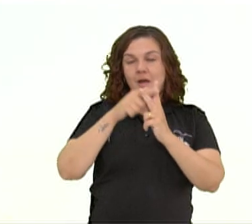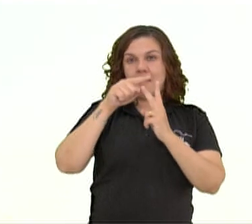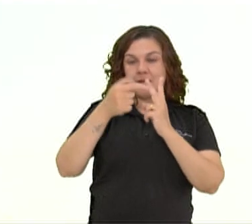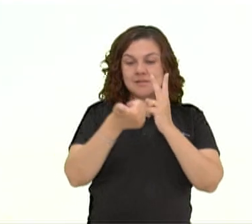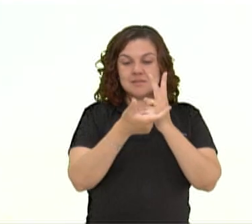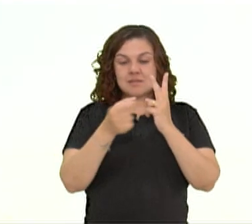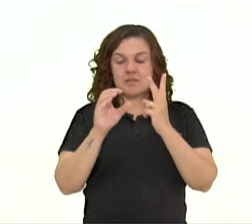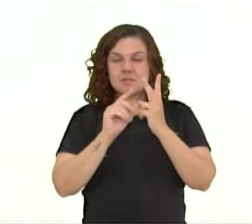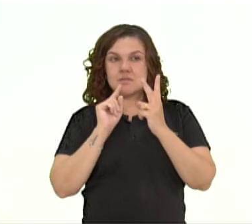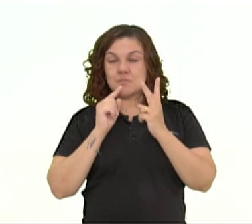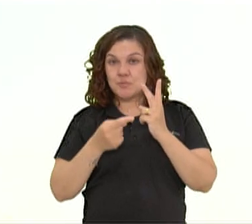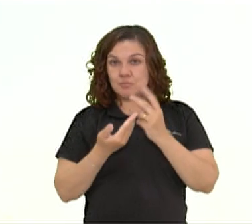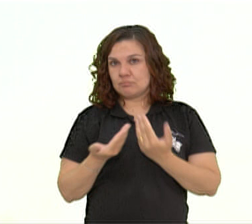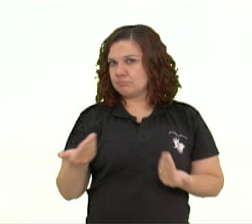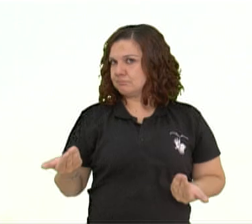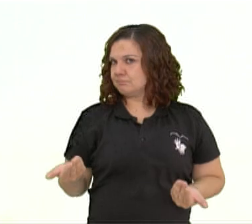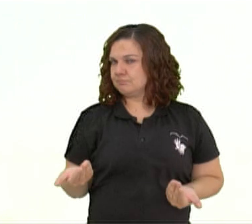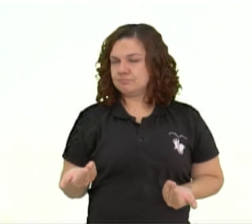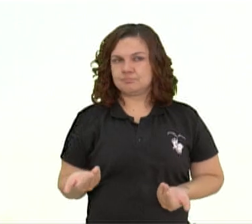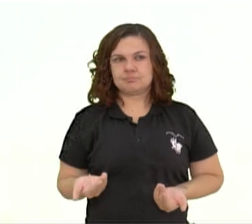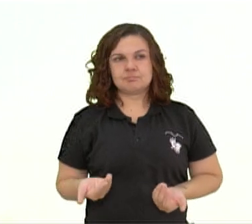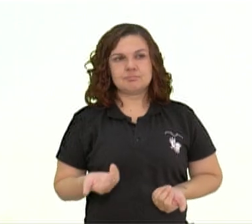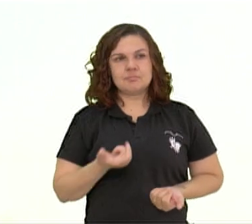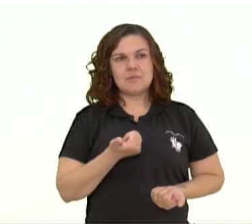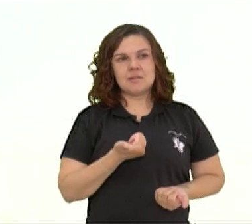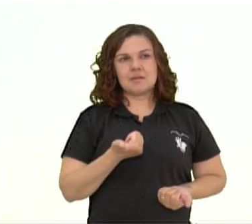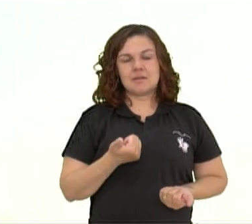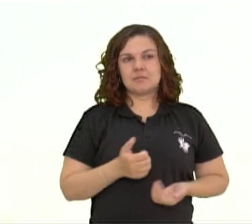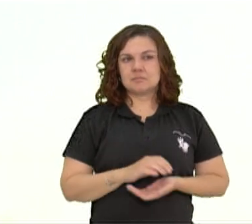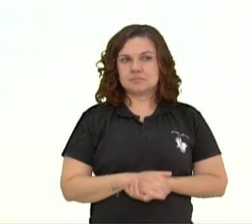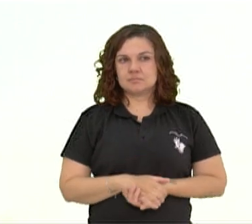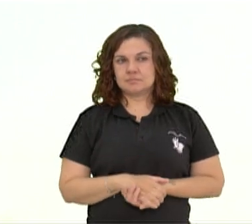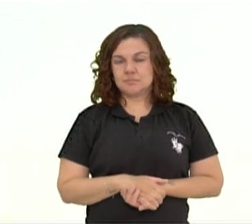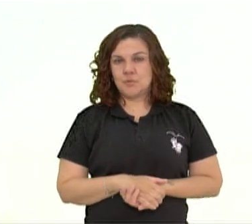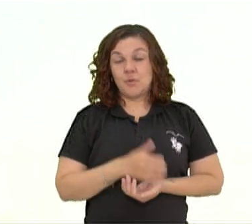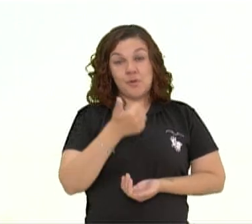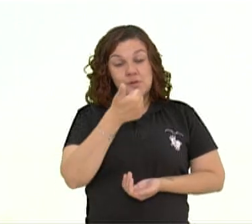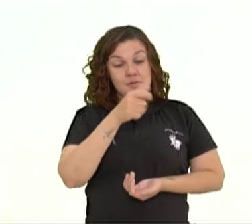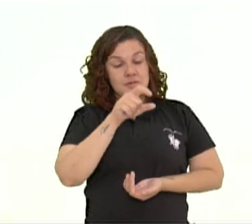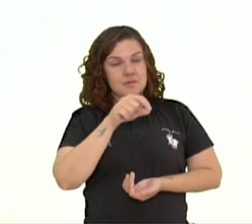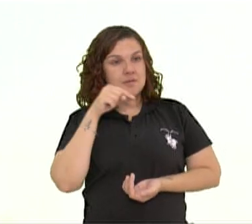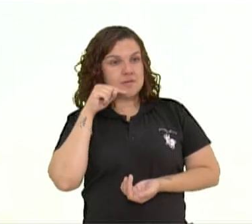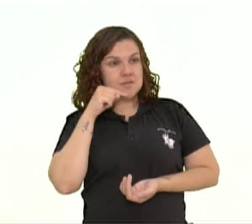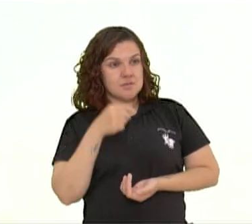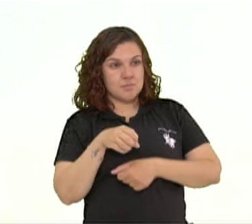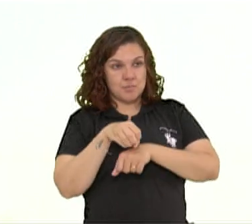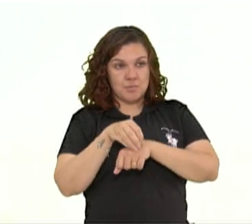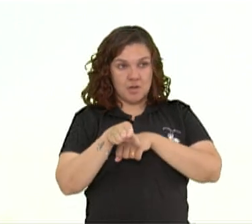mil. Simples. Raiz de 100 é 10. 10 mil, a